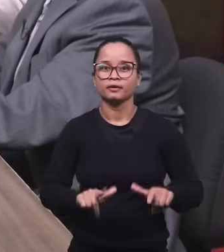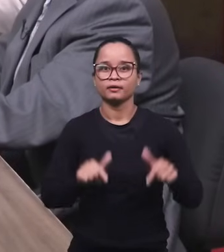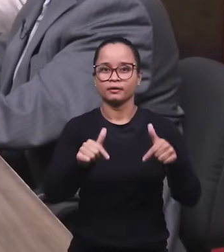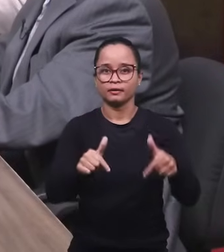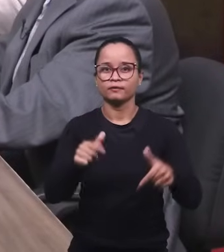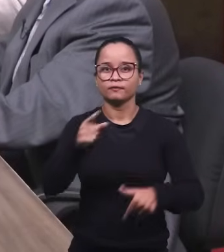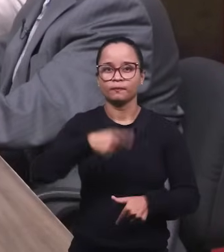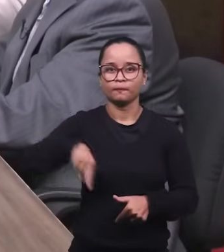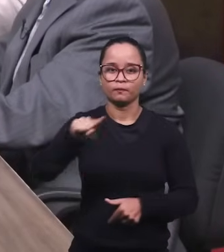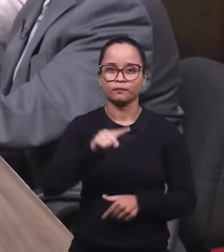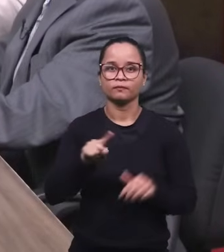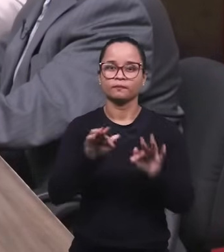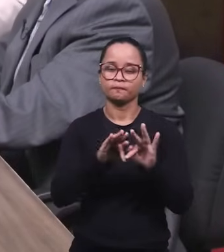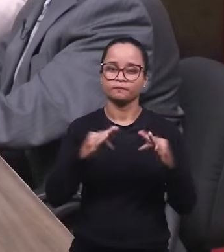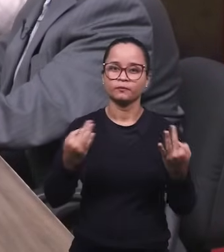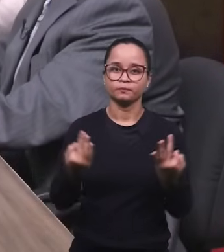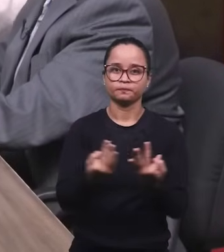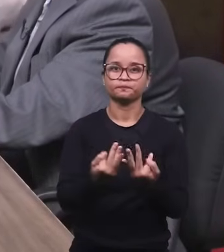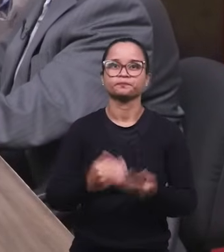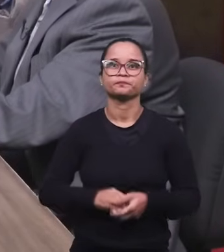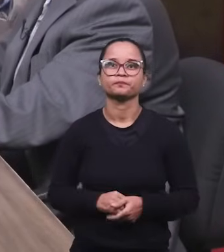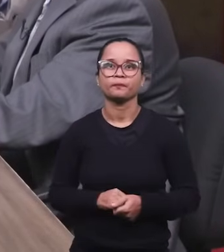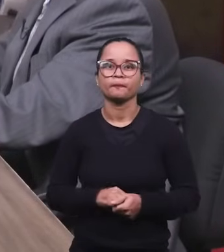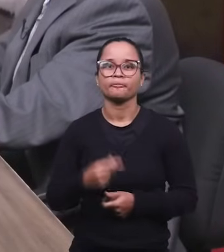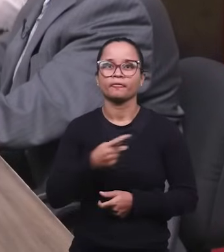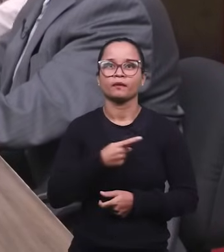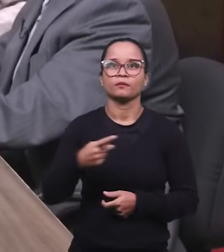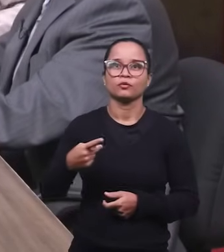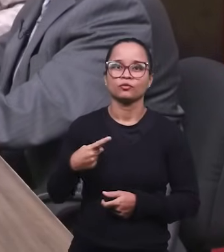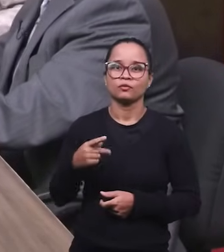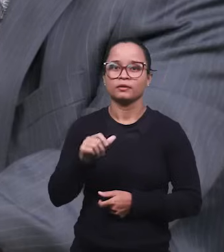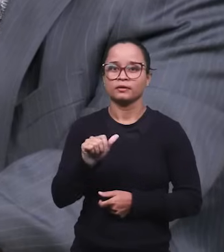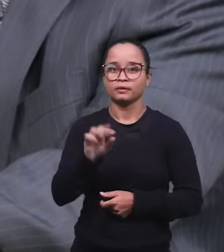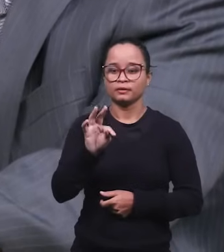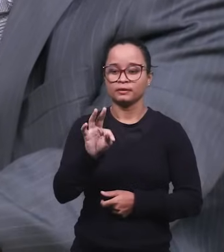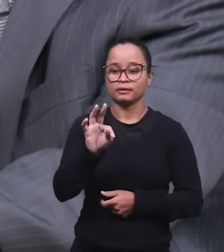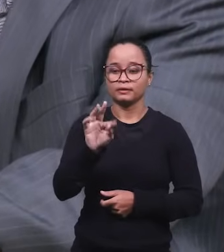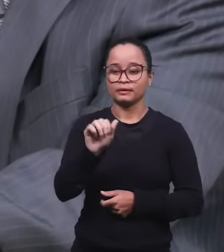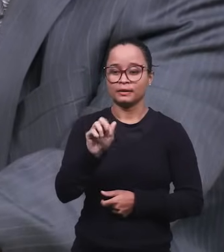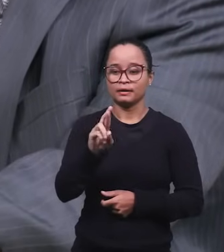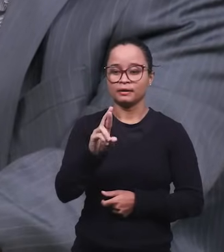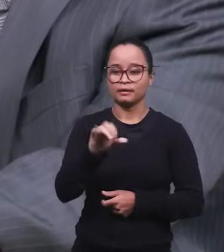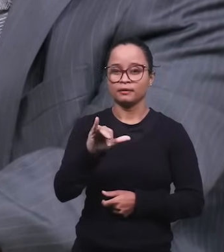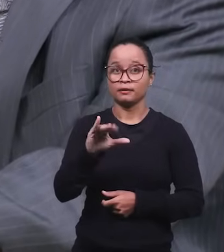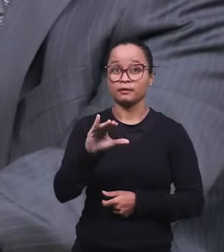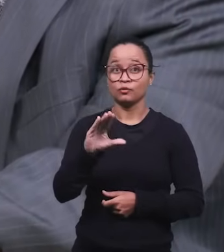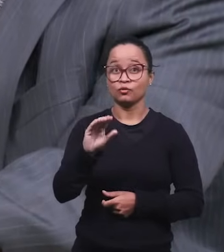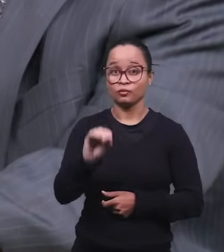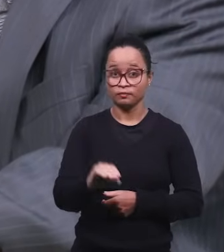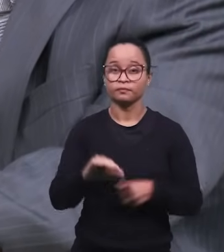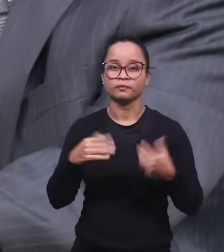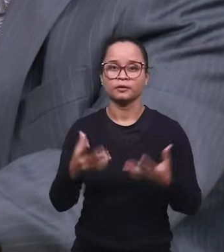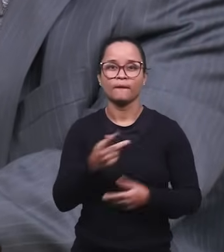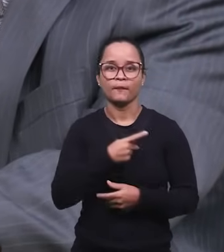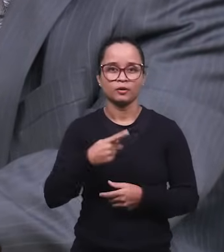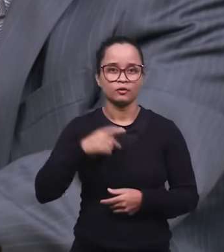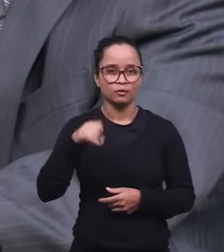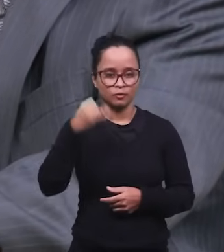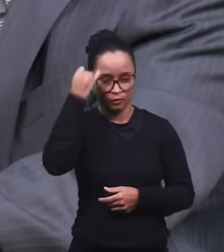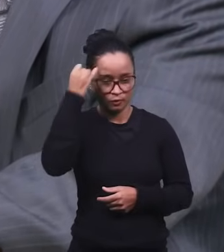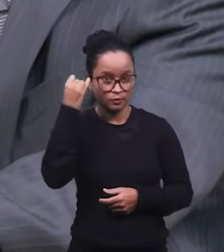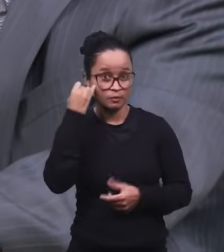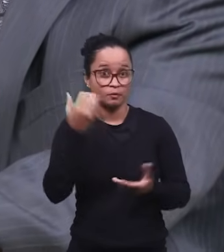no meio das nossas famílias. Bom, ao meu lado aqui, pastor Tarcísio Melo. Pastor Tarcísio, paz do Senhor, seja bem-vindo. Paz do Senhor, pastor